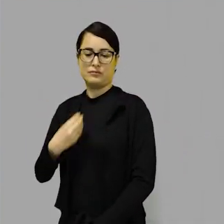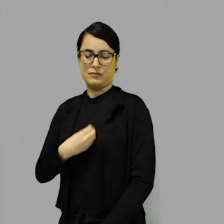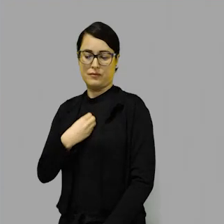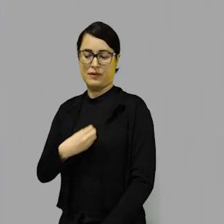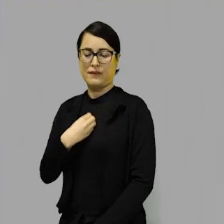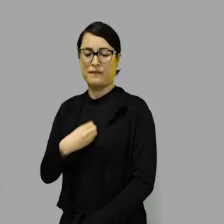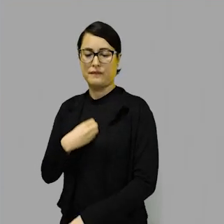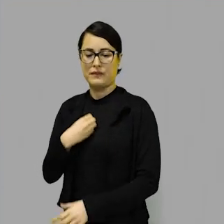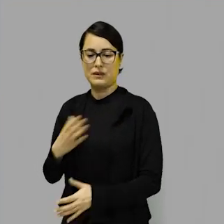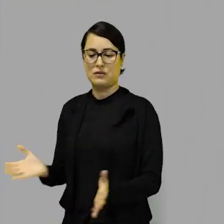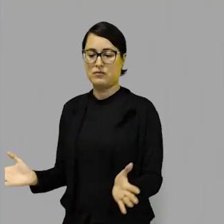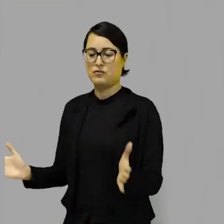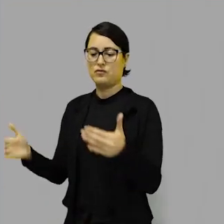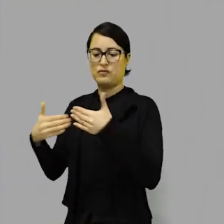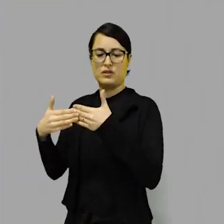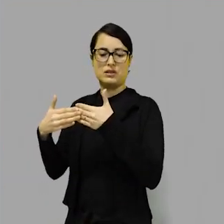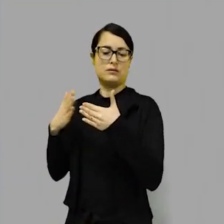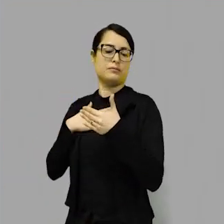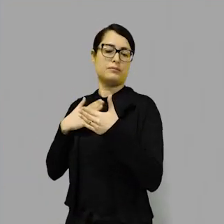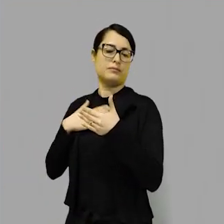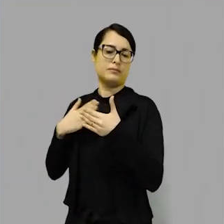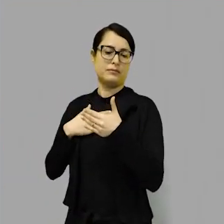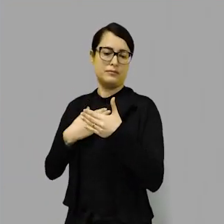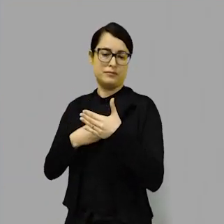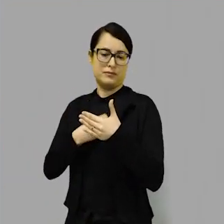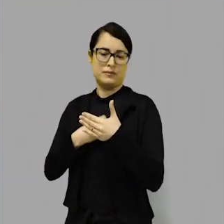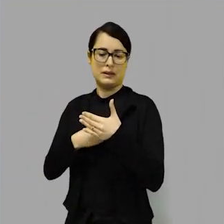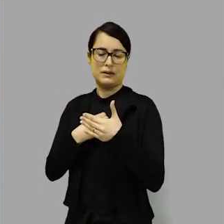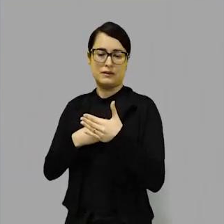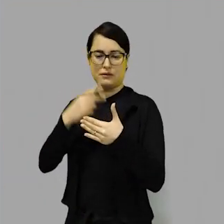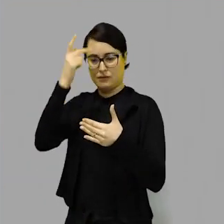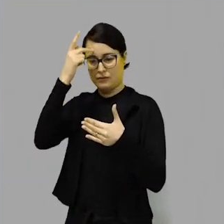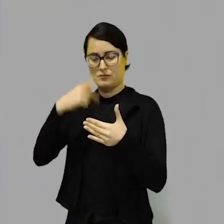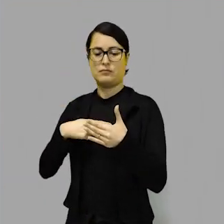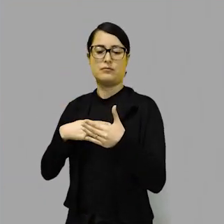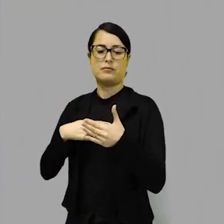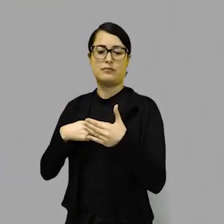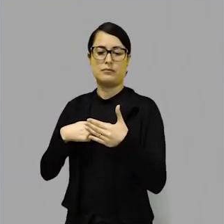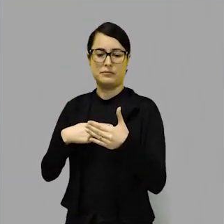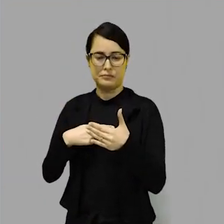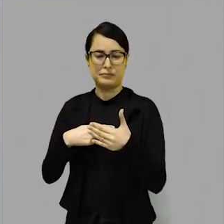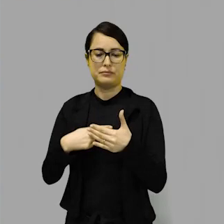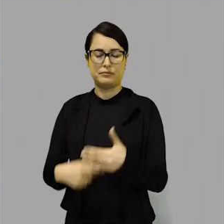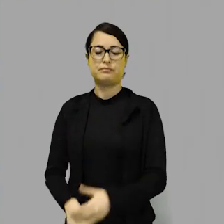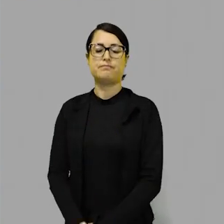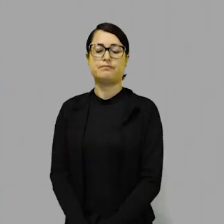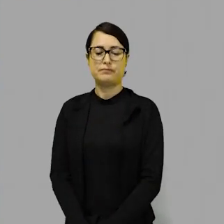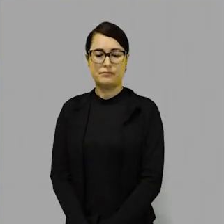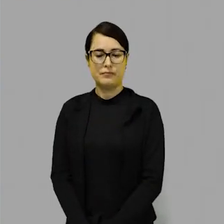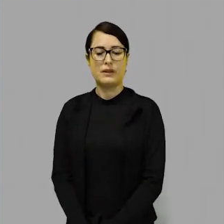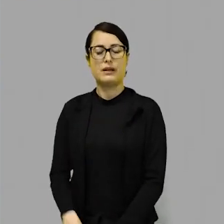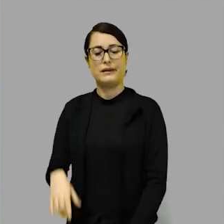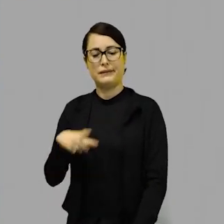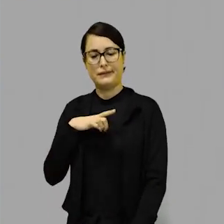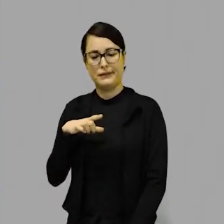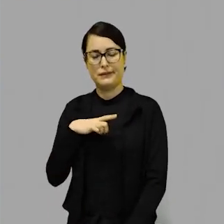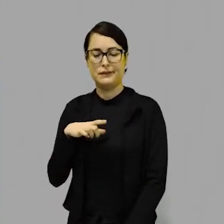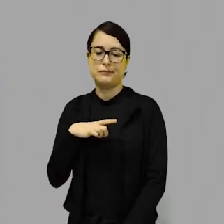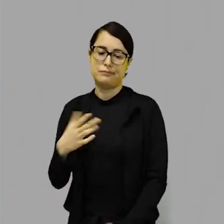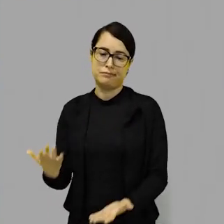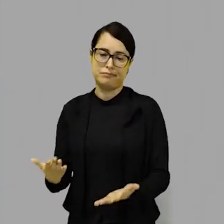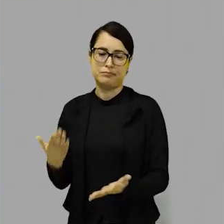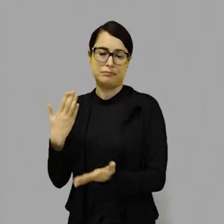mesma, muito na perspectiva dela própria, como indivíduo. E aí existe essa perda